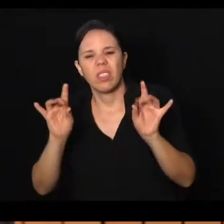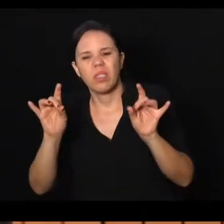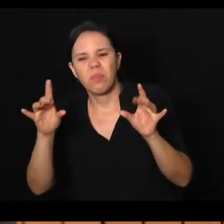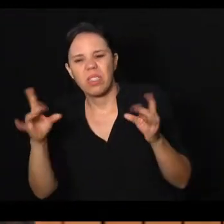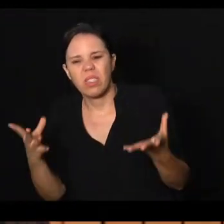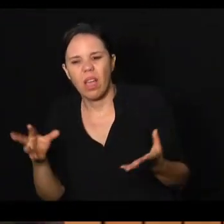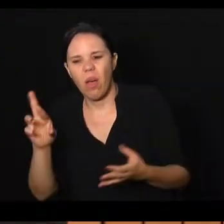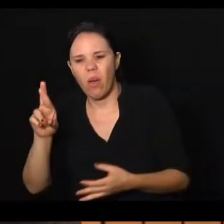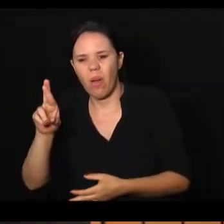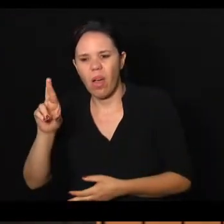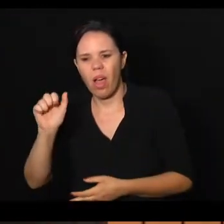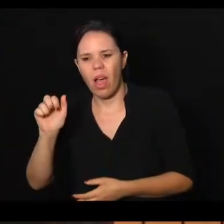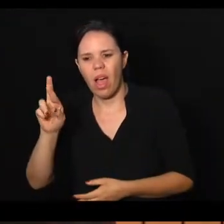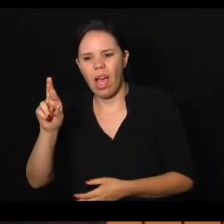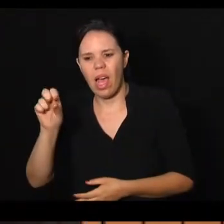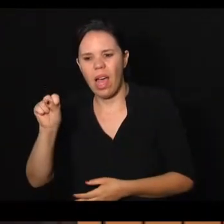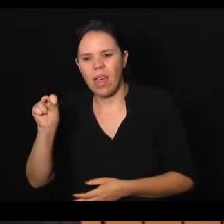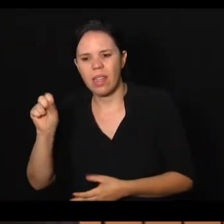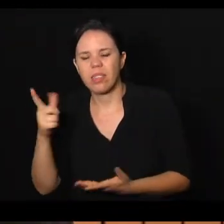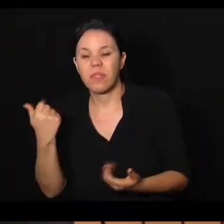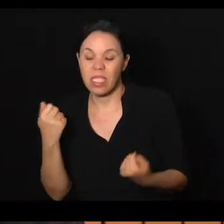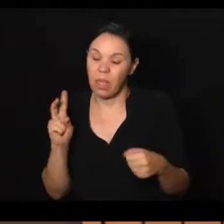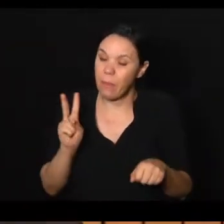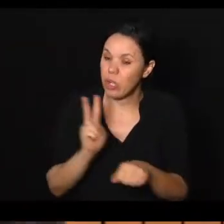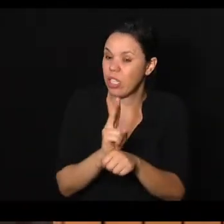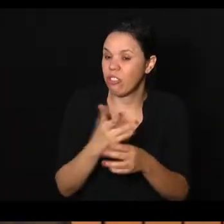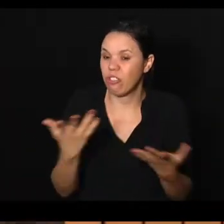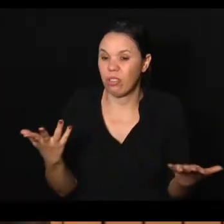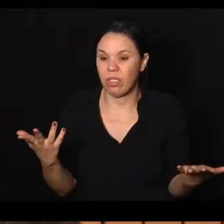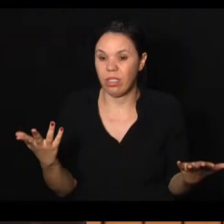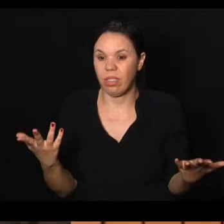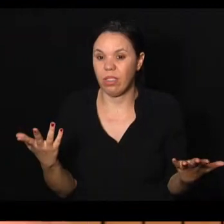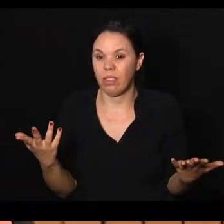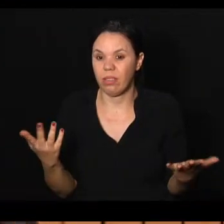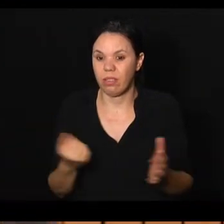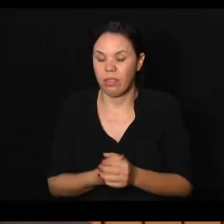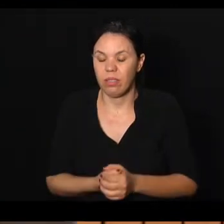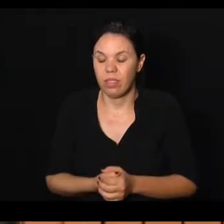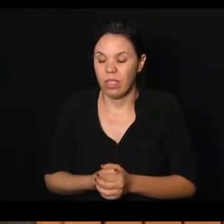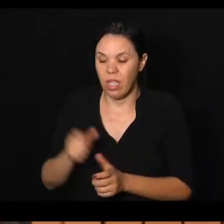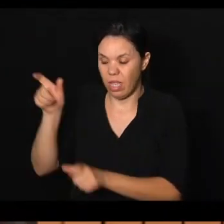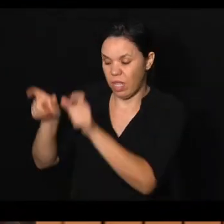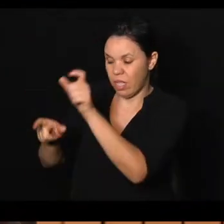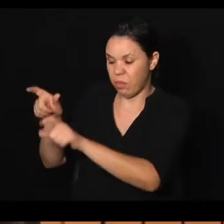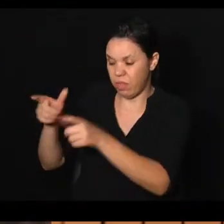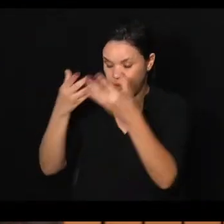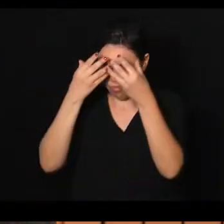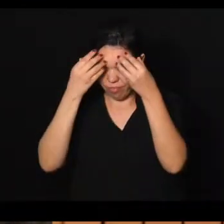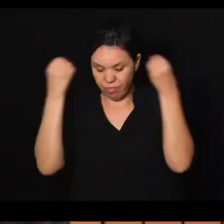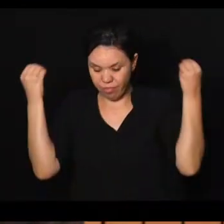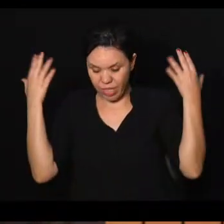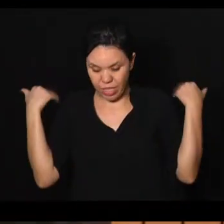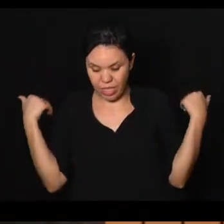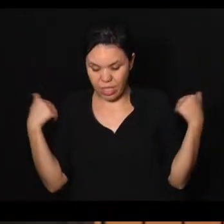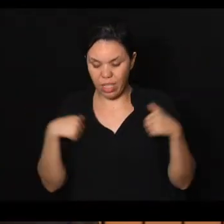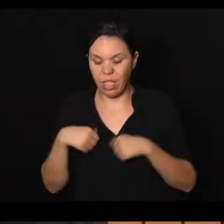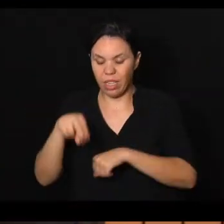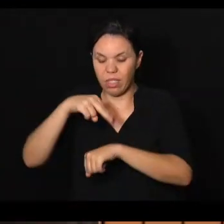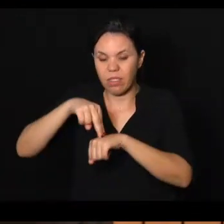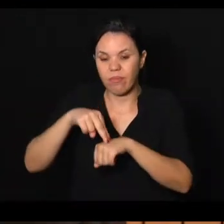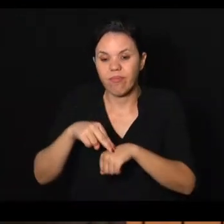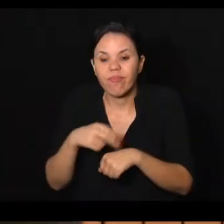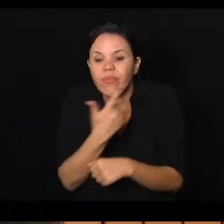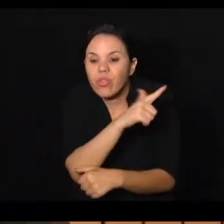doenças raras, precisam ser protegidas. Elas estavam esquecidas nessa nação. Não havia